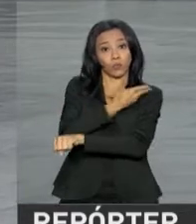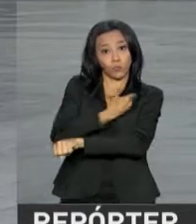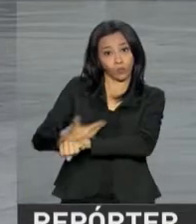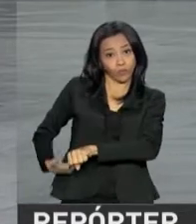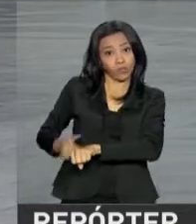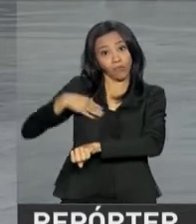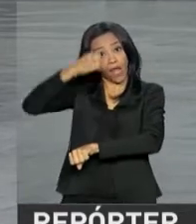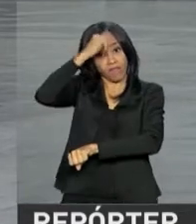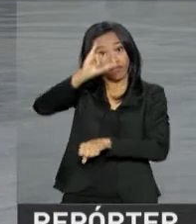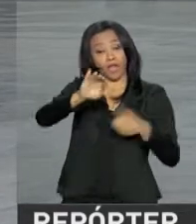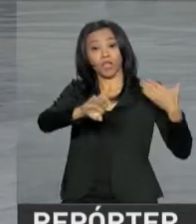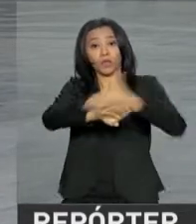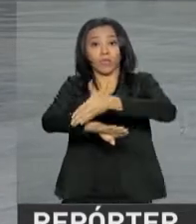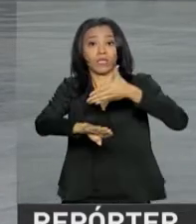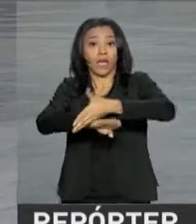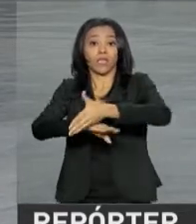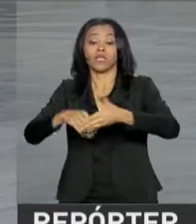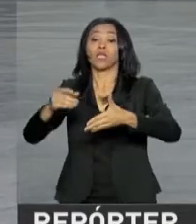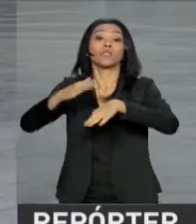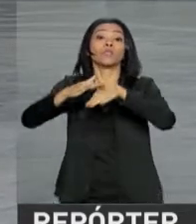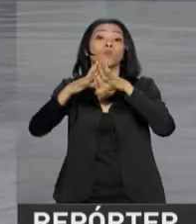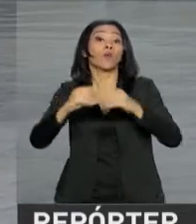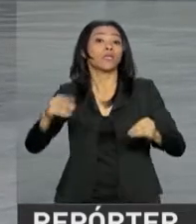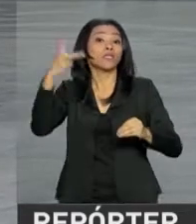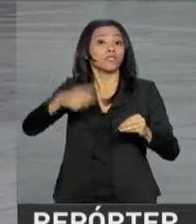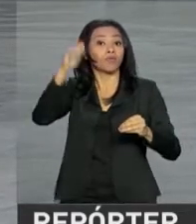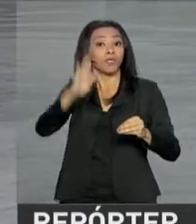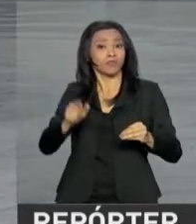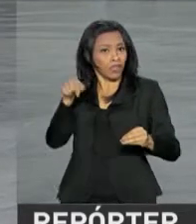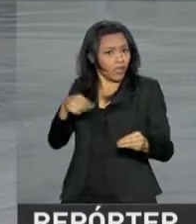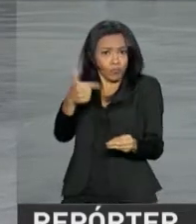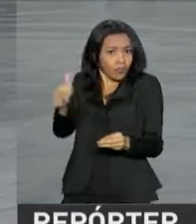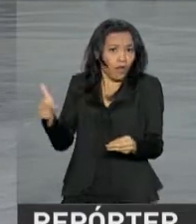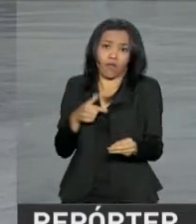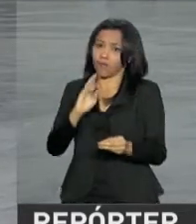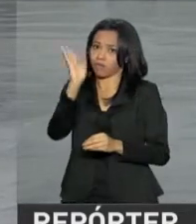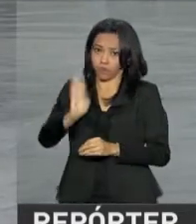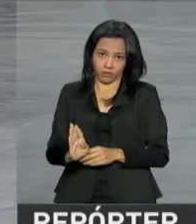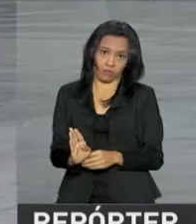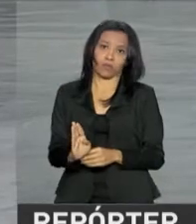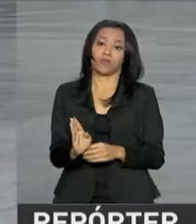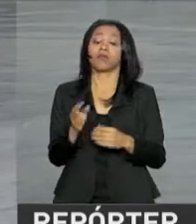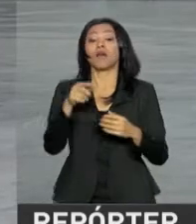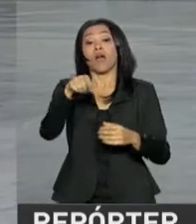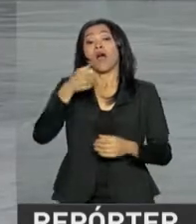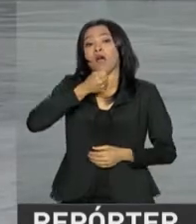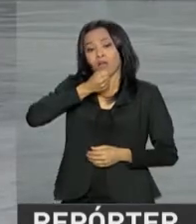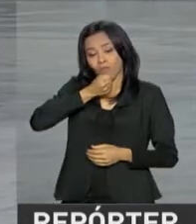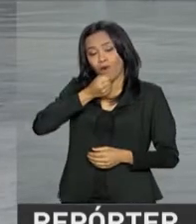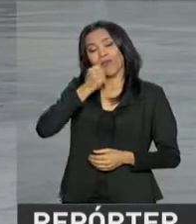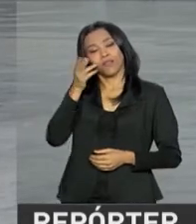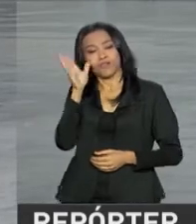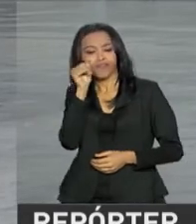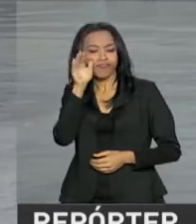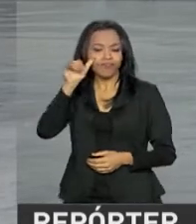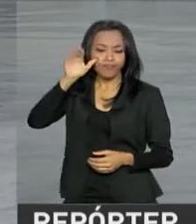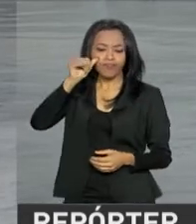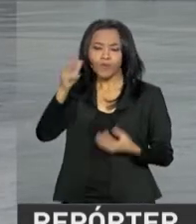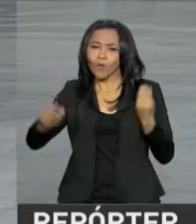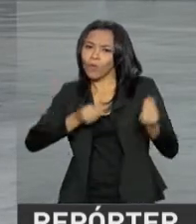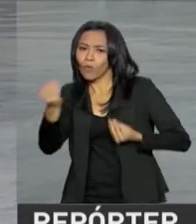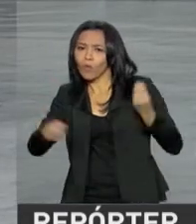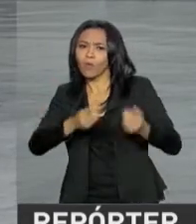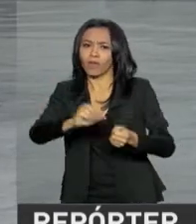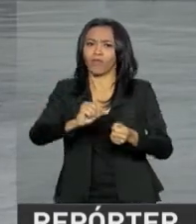a entrada de doenças que já foram erradicados por aqui a repórter márcia fernandes acompanhou como é feito esse atendimento